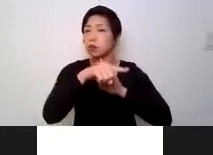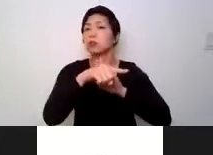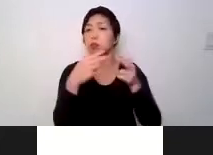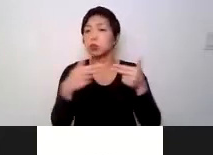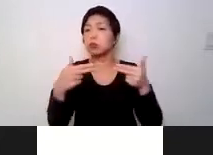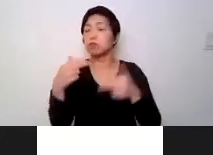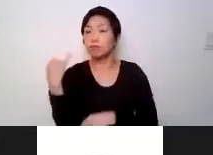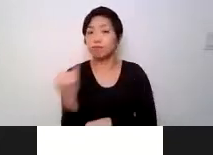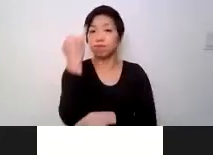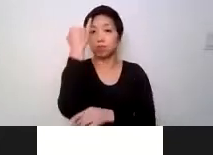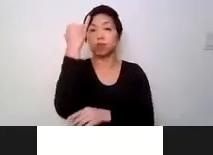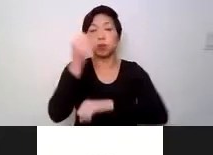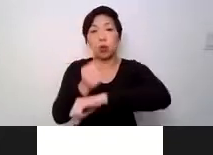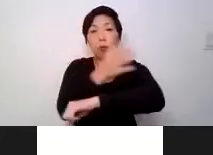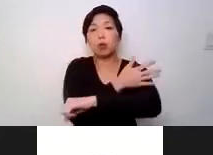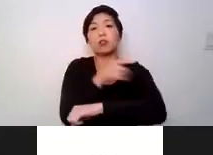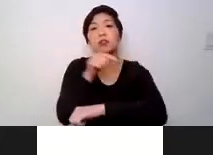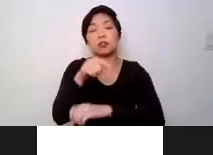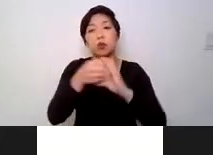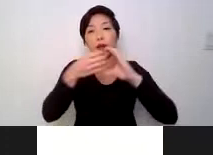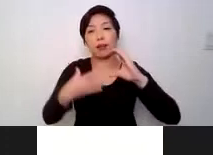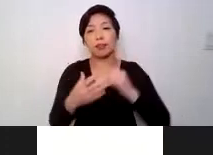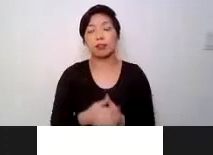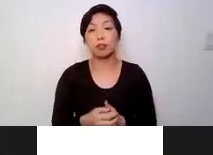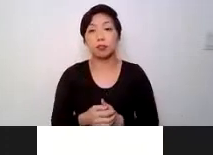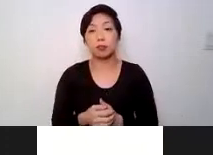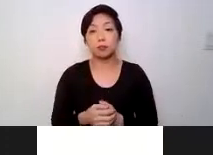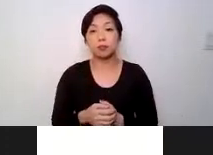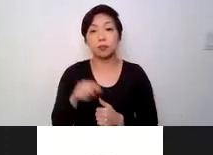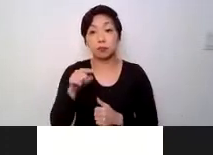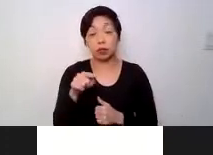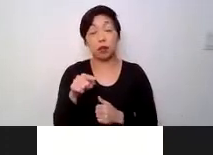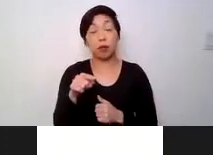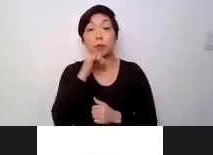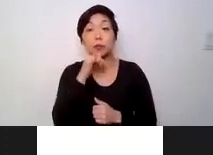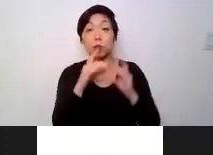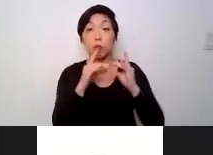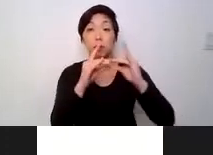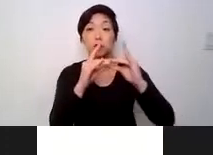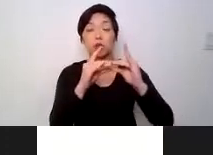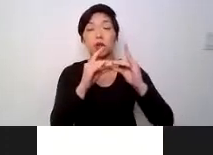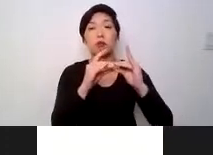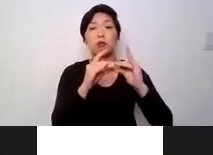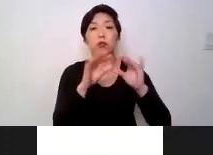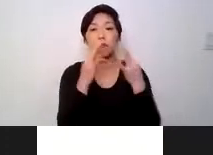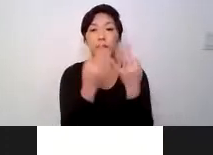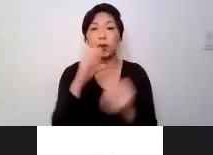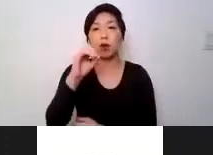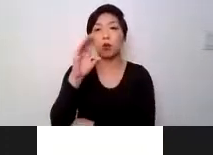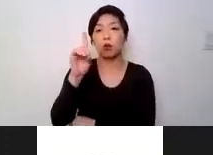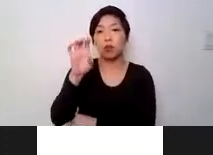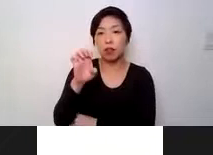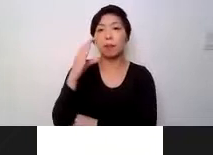modernismo na arquitetura no caso do mausoléu da família Odebrecht a ideia era incrustar as ferramentas e com isso marcar